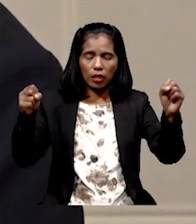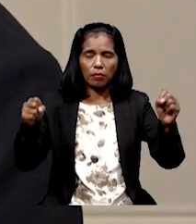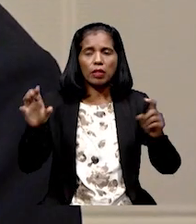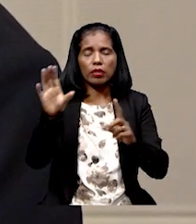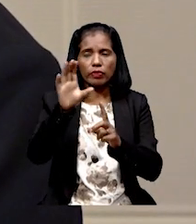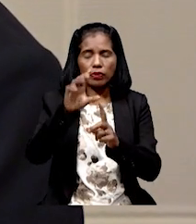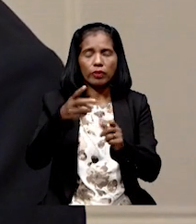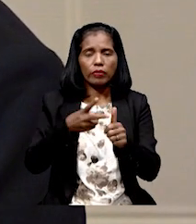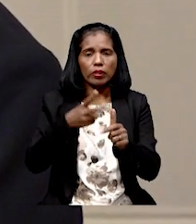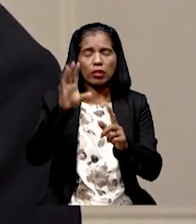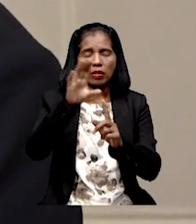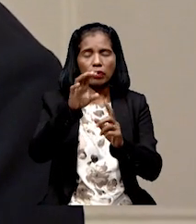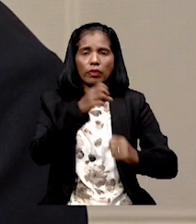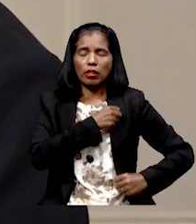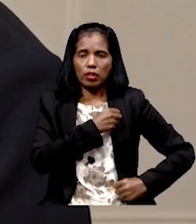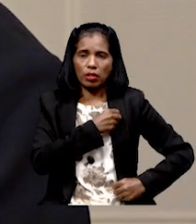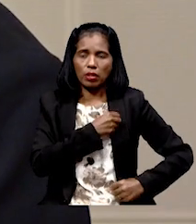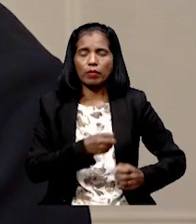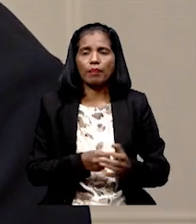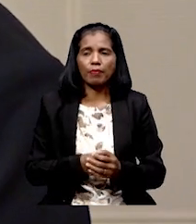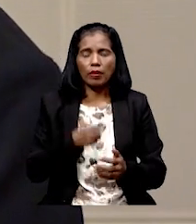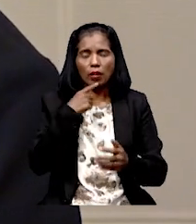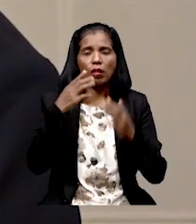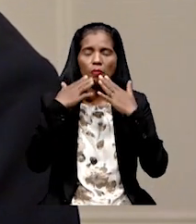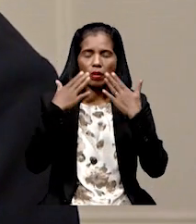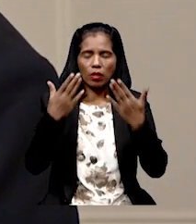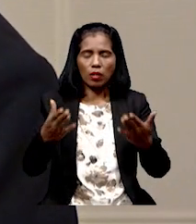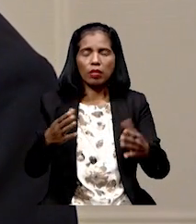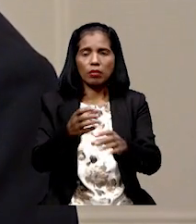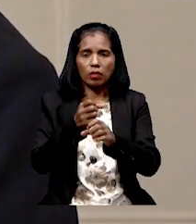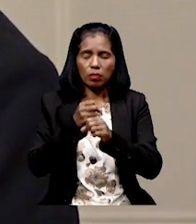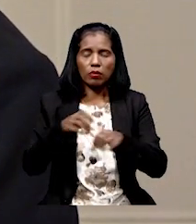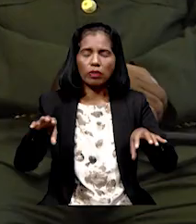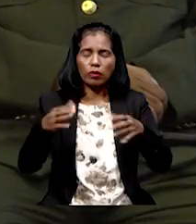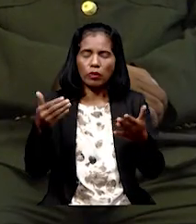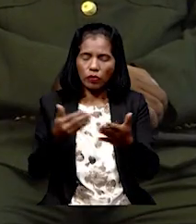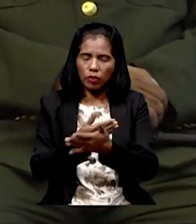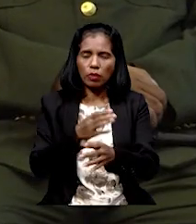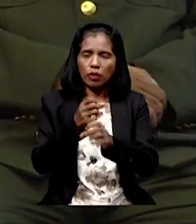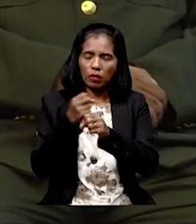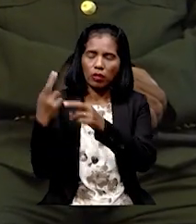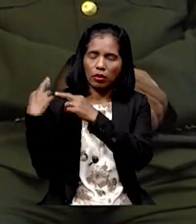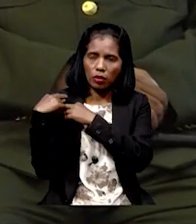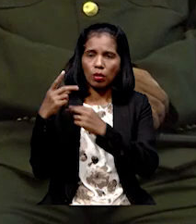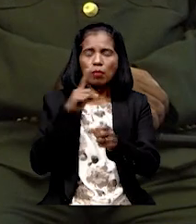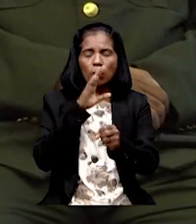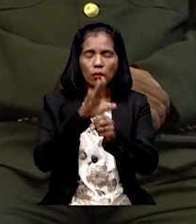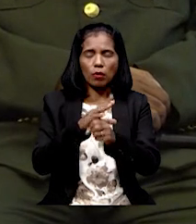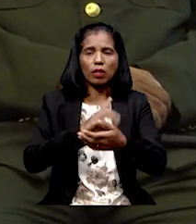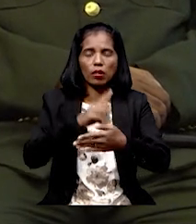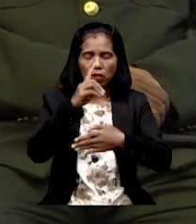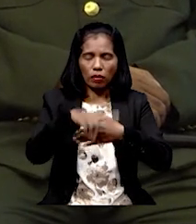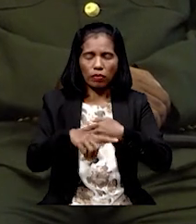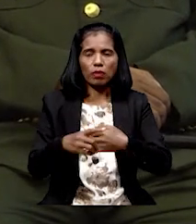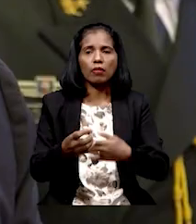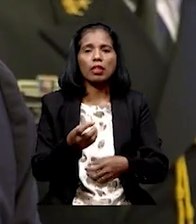vice-chefe Estado-Maior Forças Armadas. Coliata agradece para cargo FON nebe nesimu, no promete se desenvolve instituição Força Armada